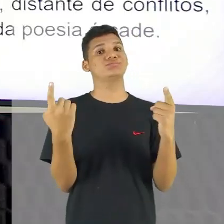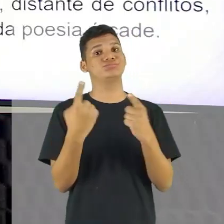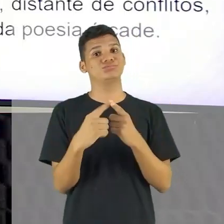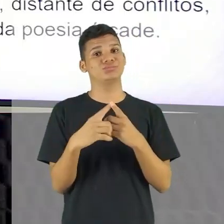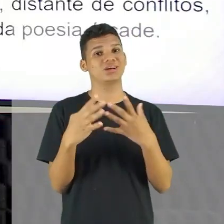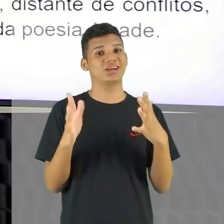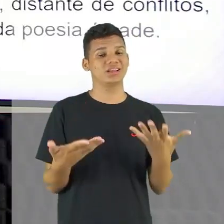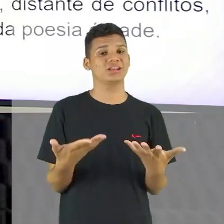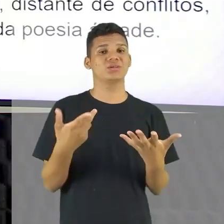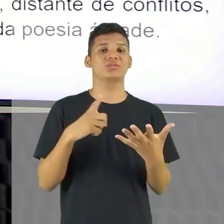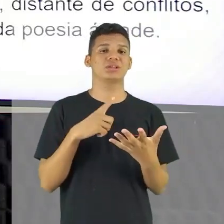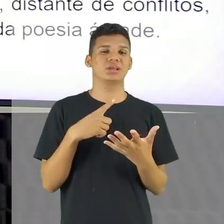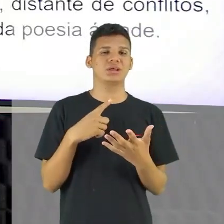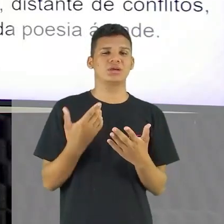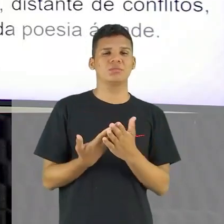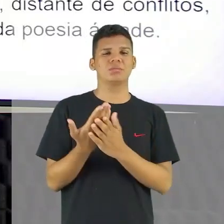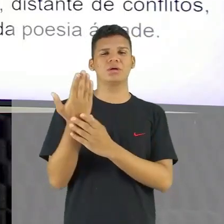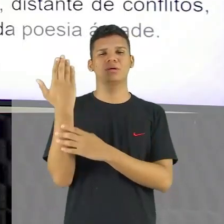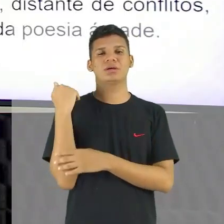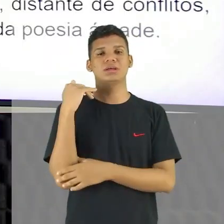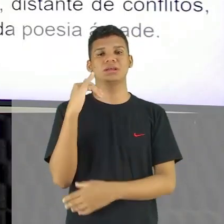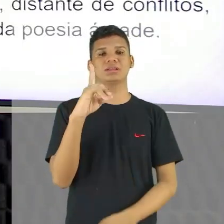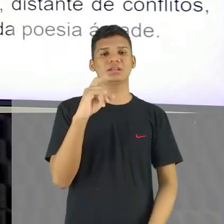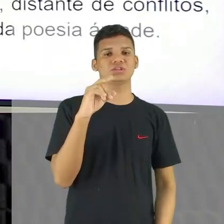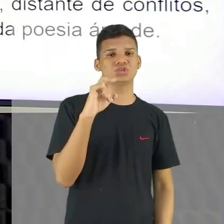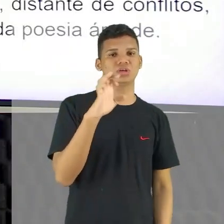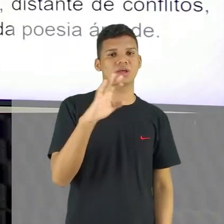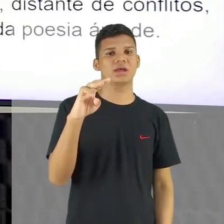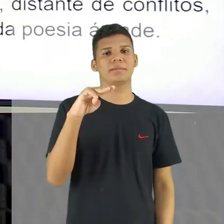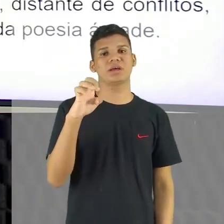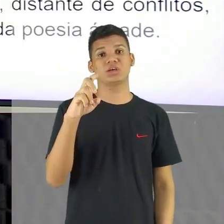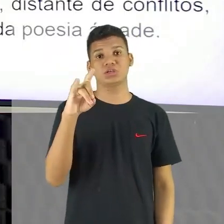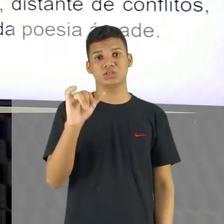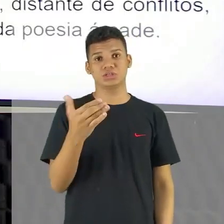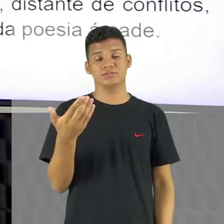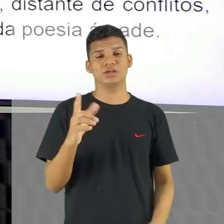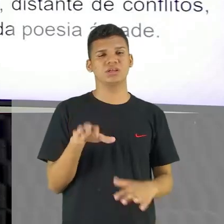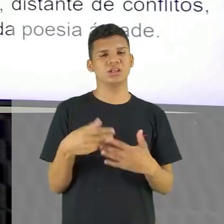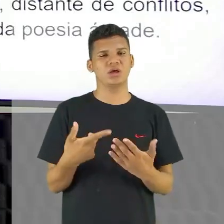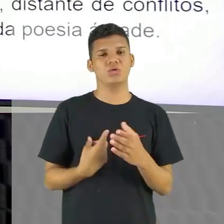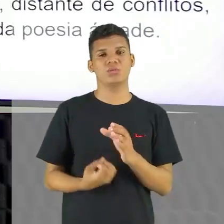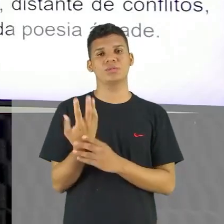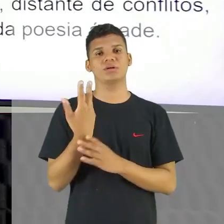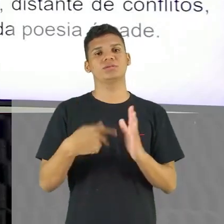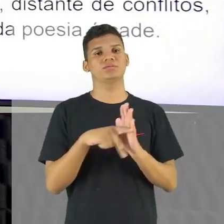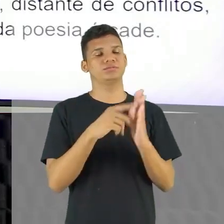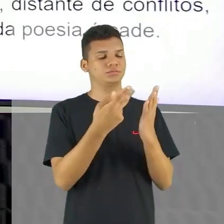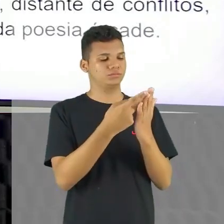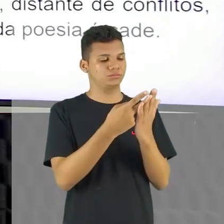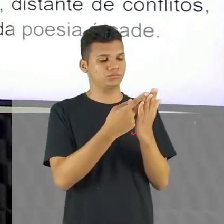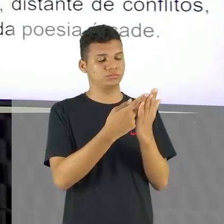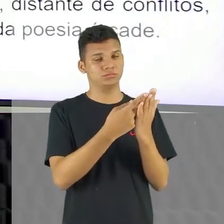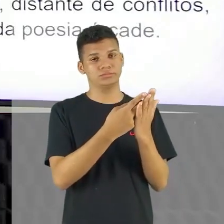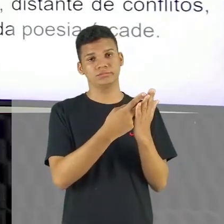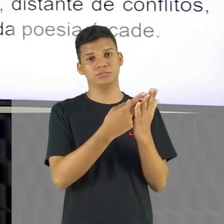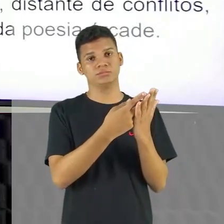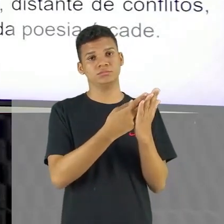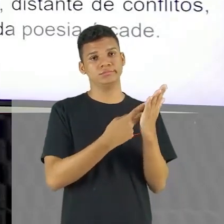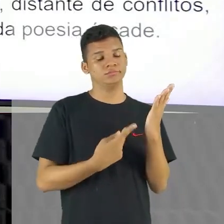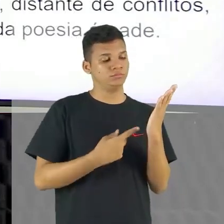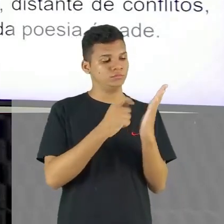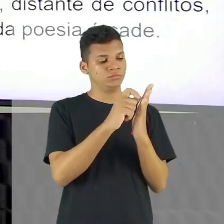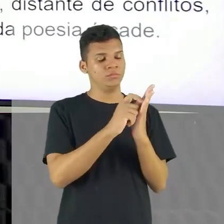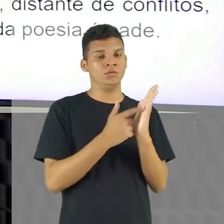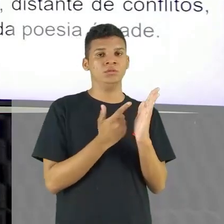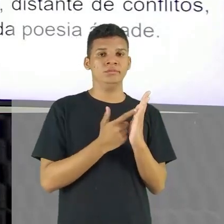na Idade Média, lá, né, no nosso berço da literatura portuguesa, não